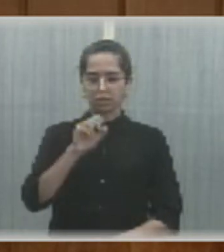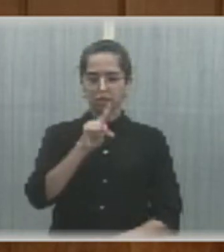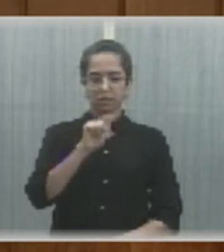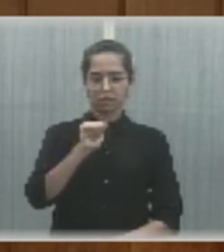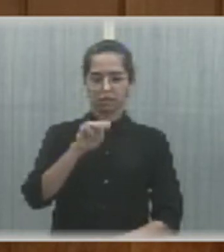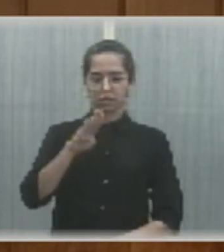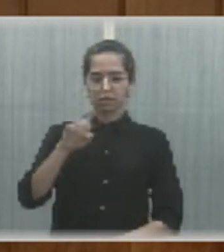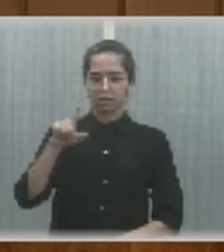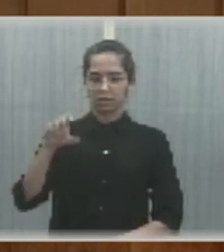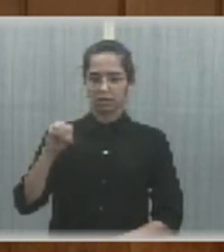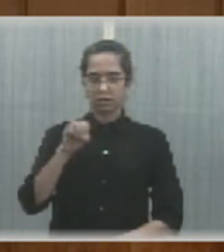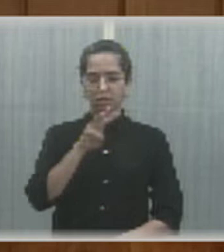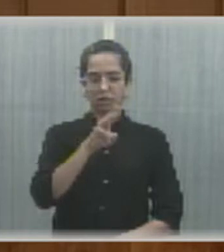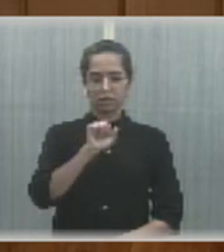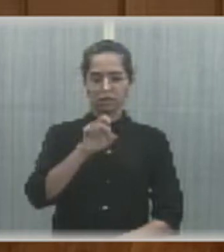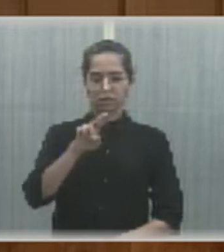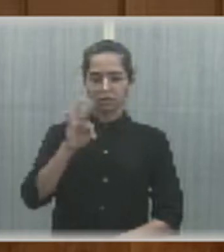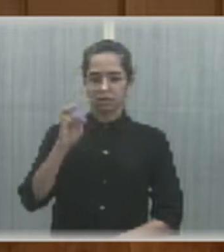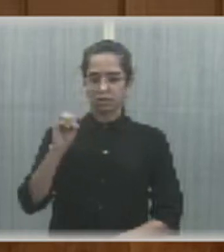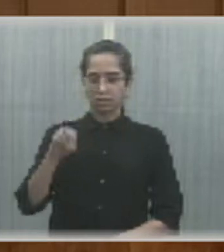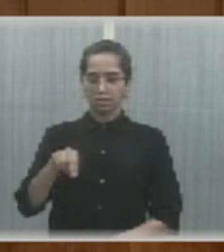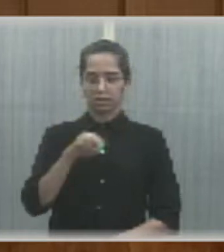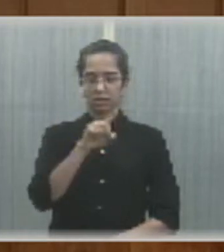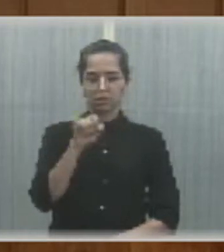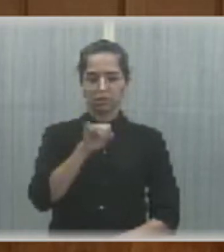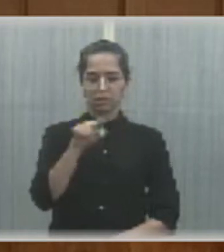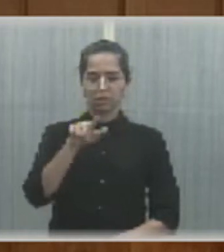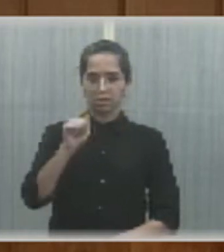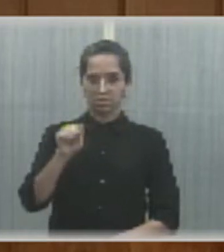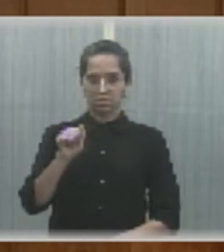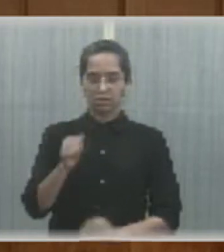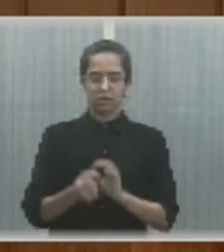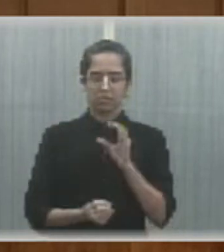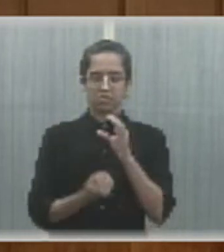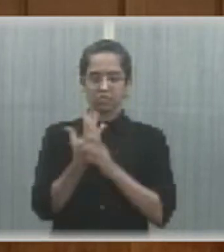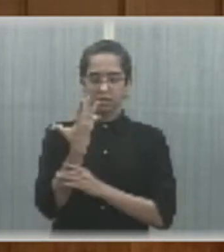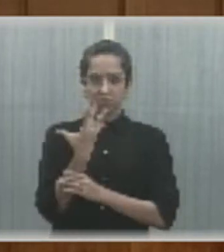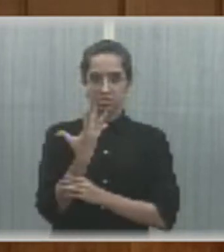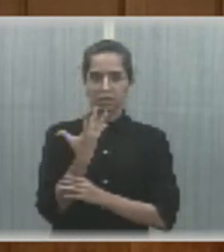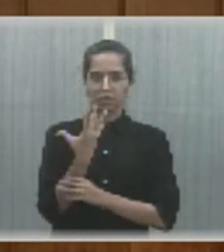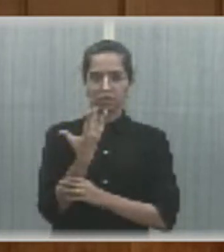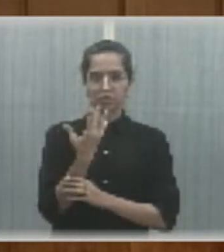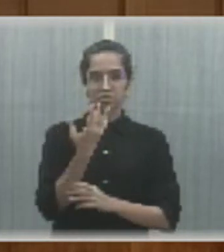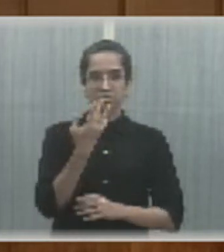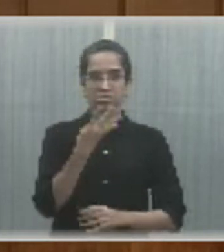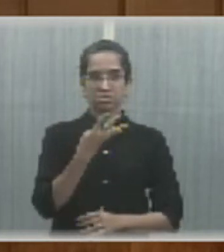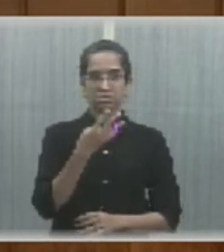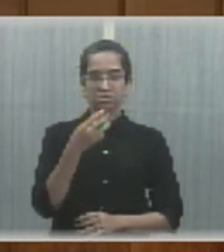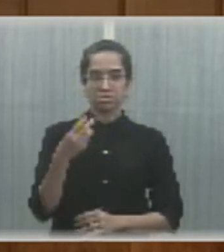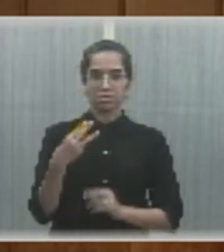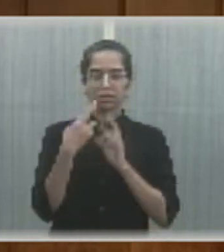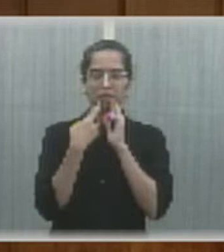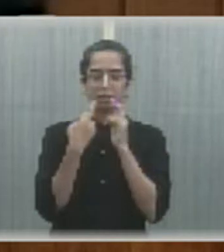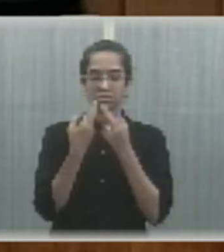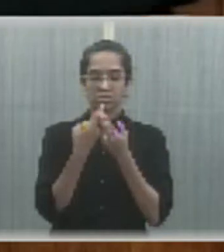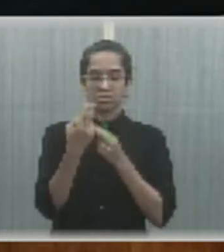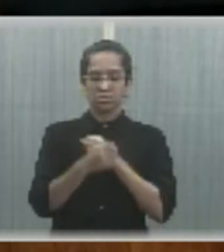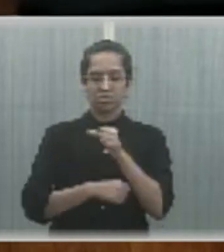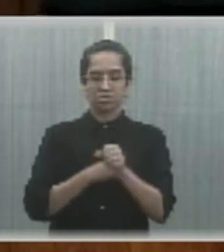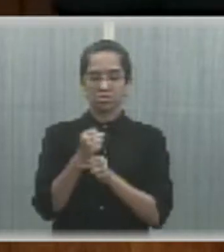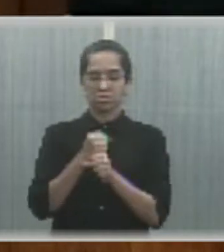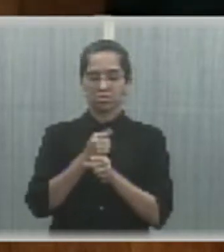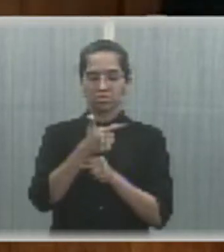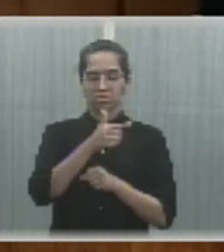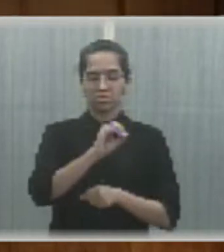Santos, Varton Lacerda e Ziza Carvalho, realizou-se a 43ª sessão ordinária